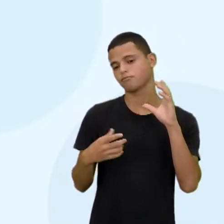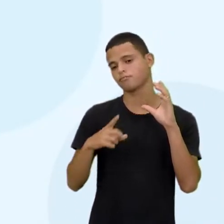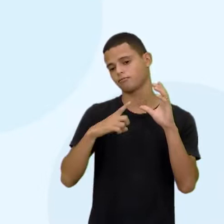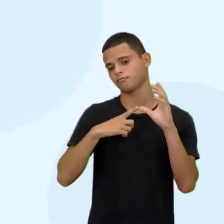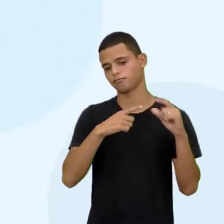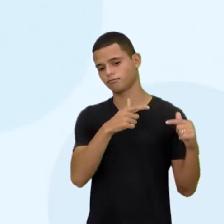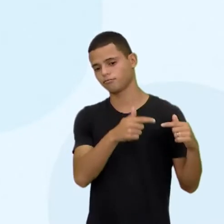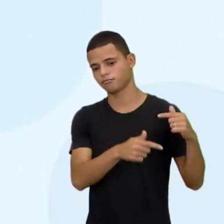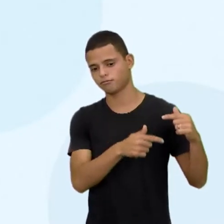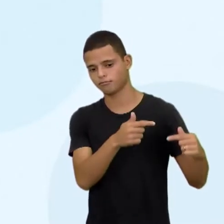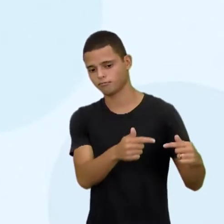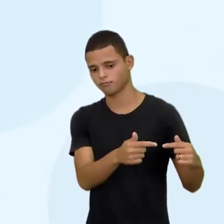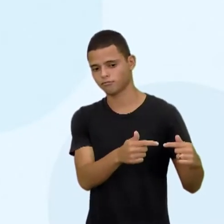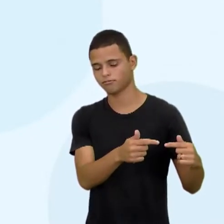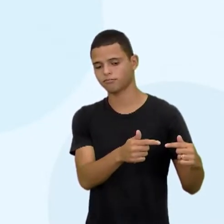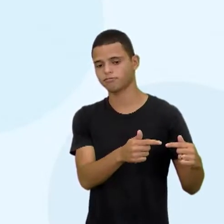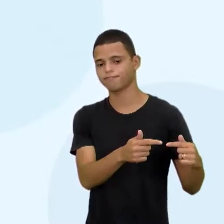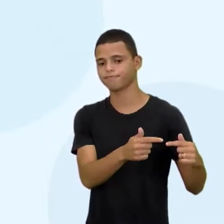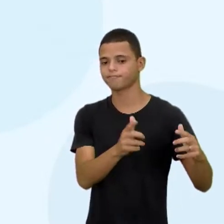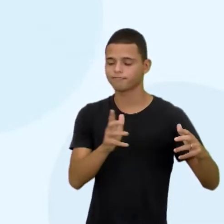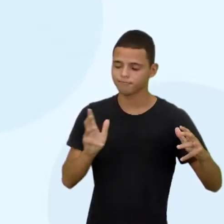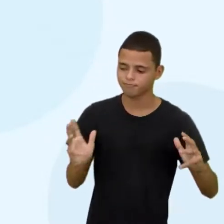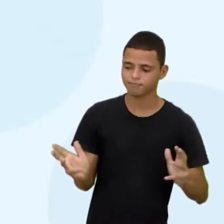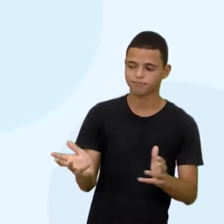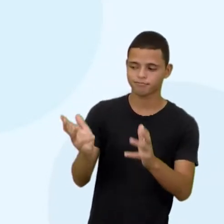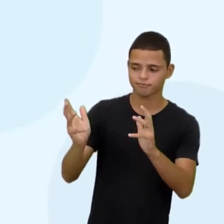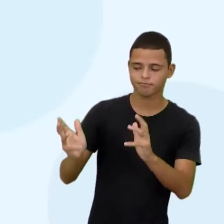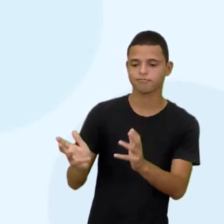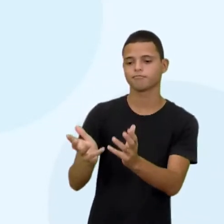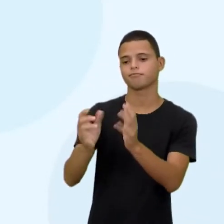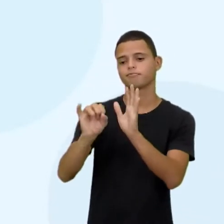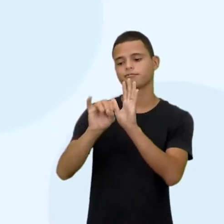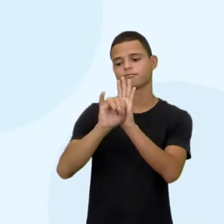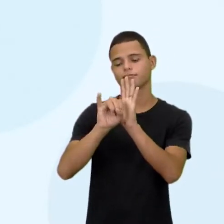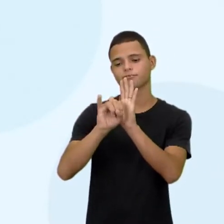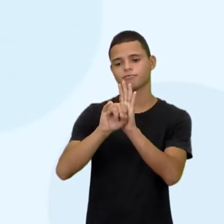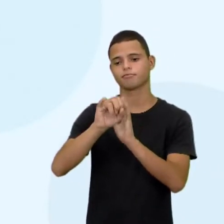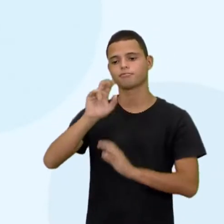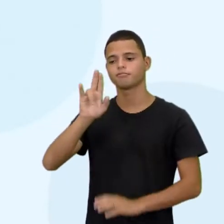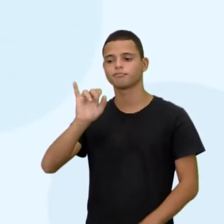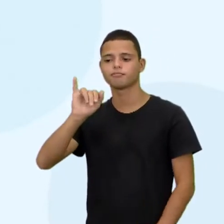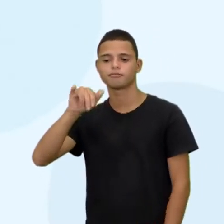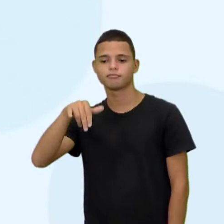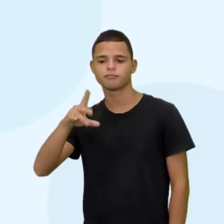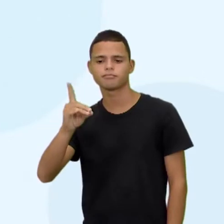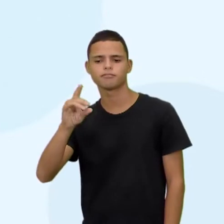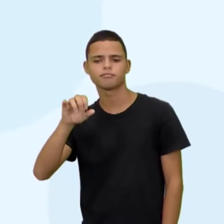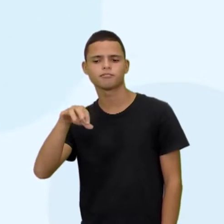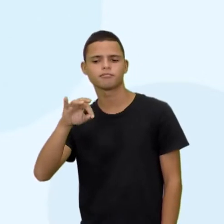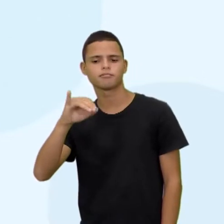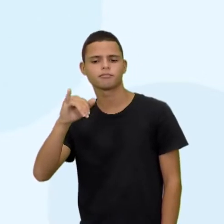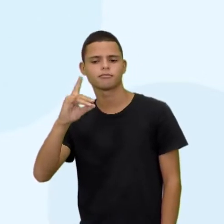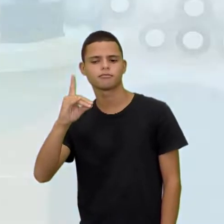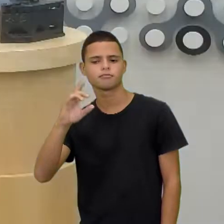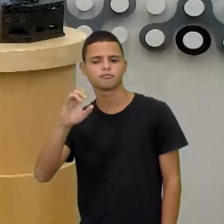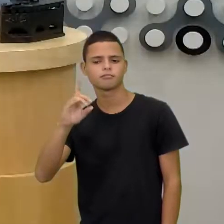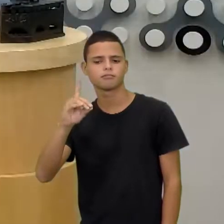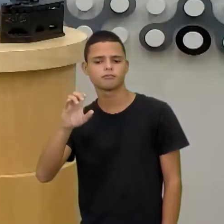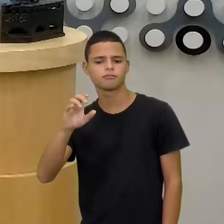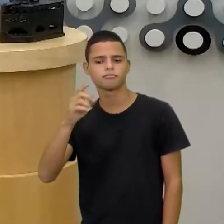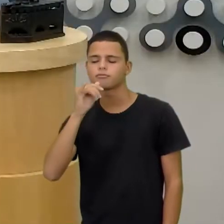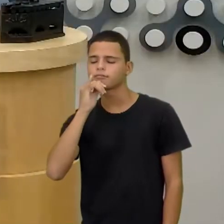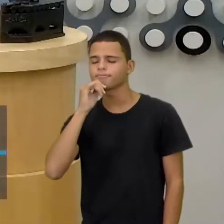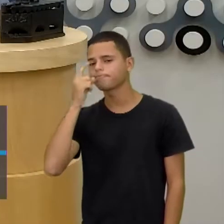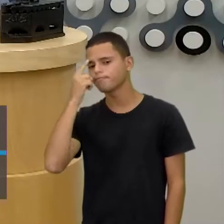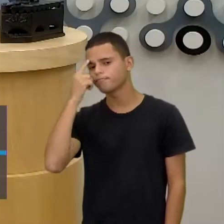herança cultural de determinado povo e, ao mesmo tempo, que promovem sua identidade. Como a gente pode comentar isso, Jana? A gente pode comentar assim. Então, vamos pensar